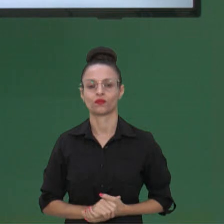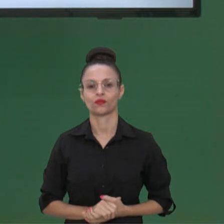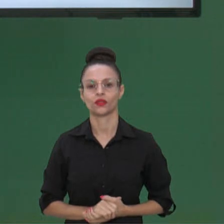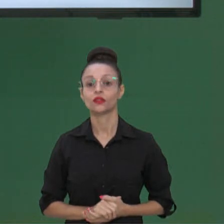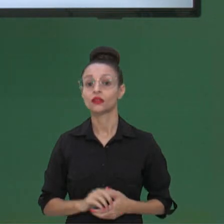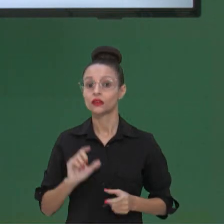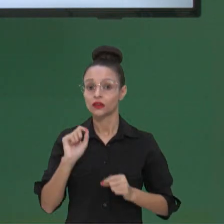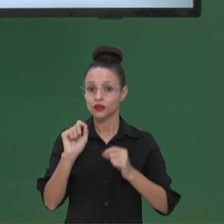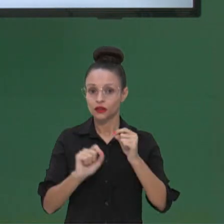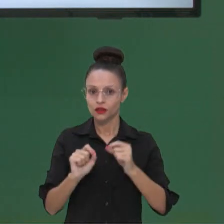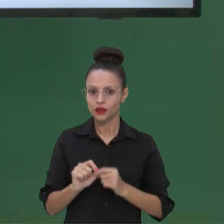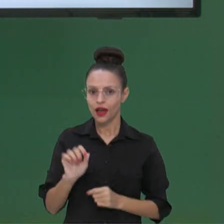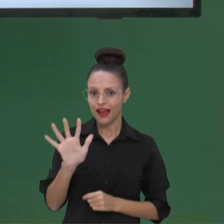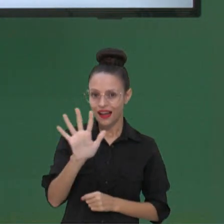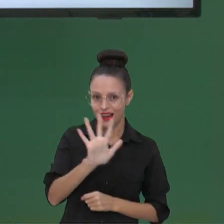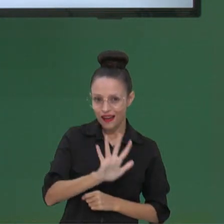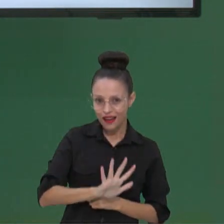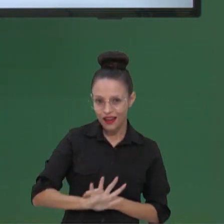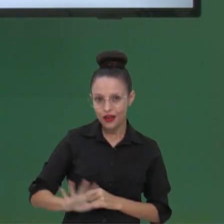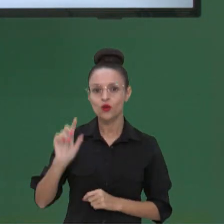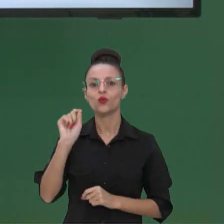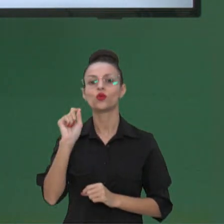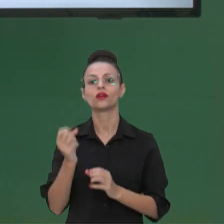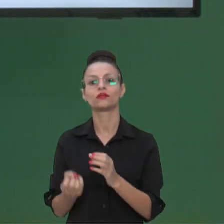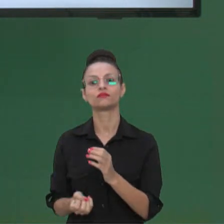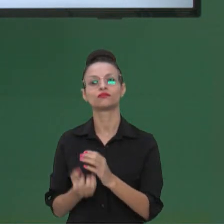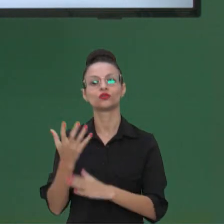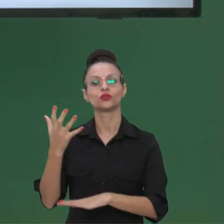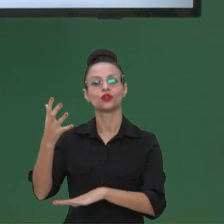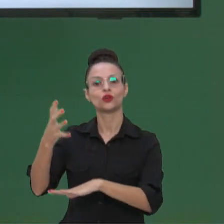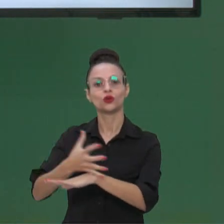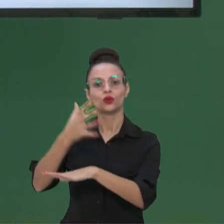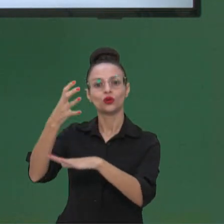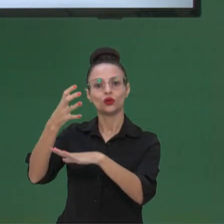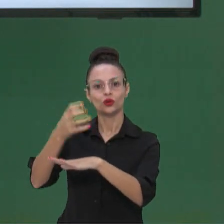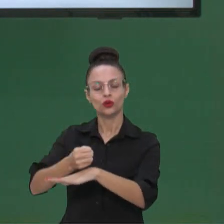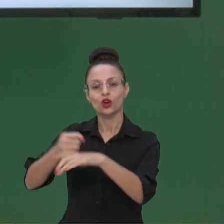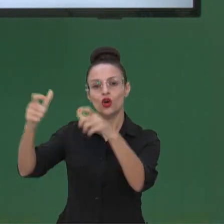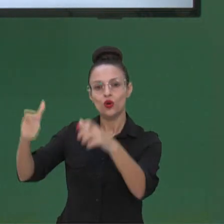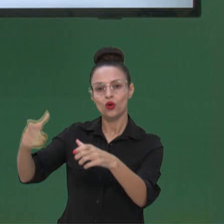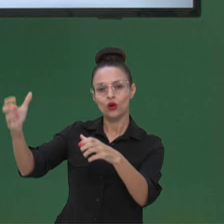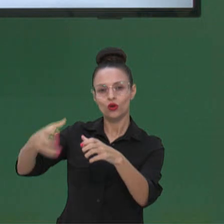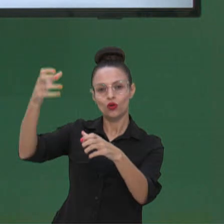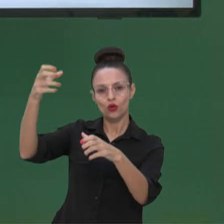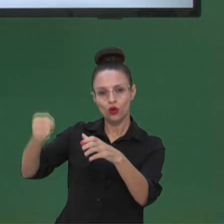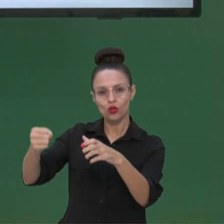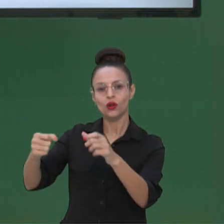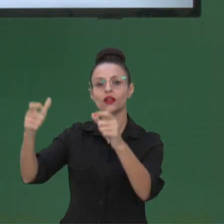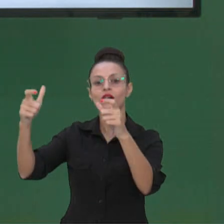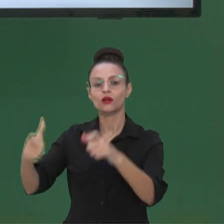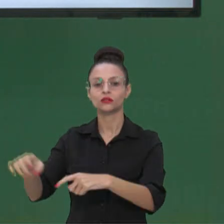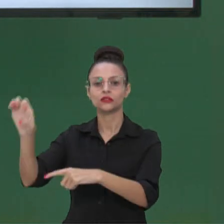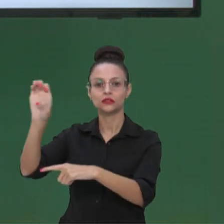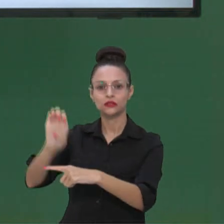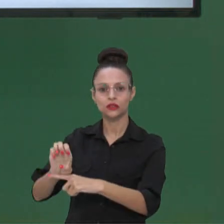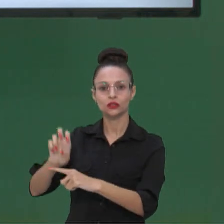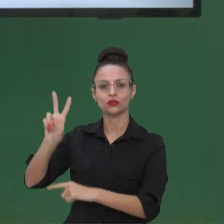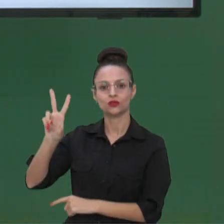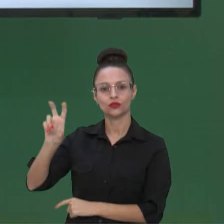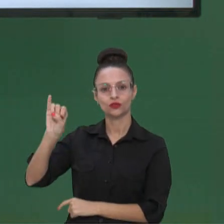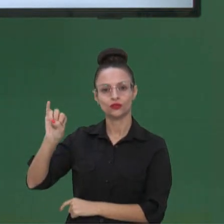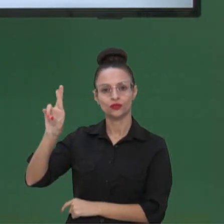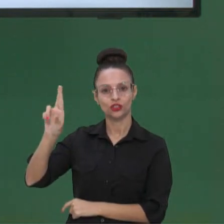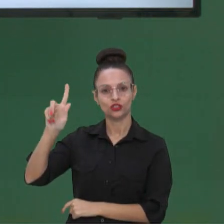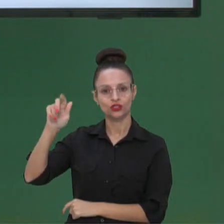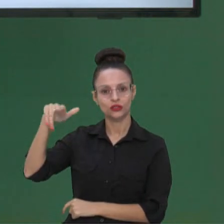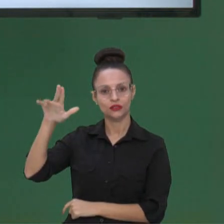Aí, nesse cenário, foi fundada a colônia de Virgínia, em homenagem à Rainha Elizabeth I, a Rainha Virgem.